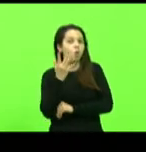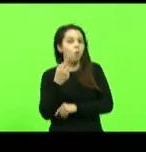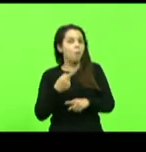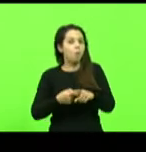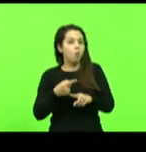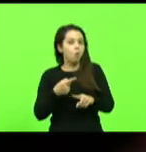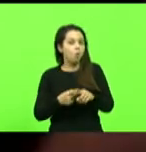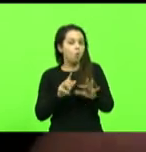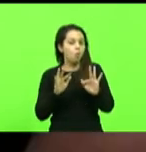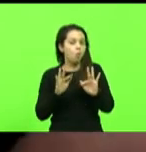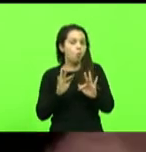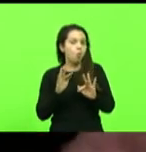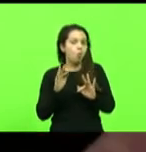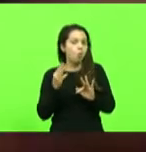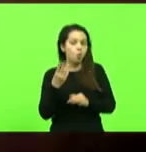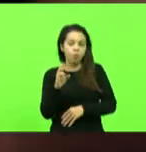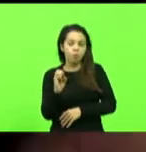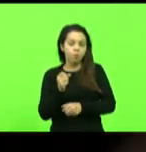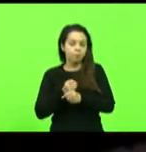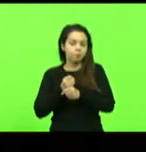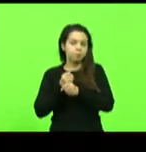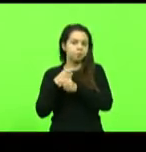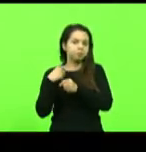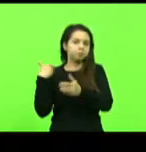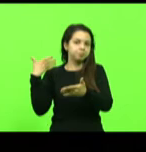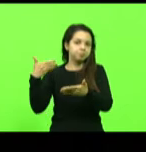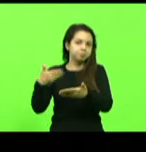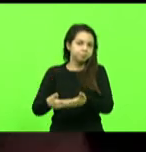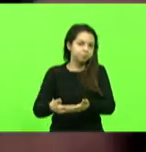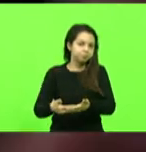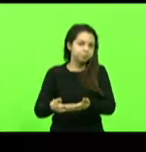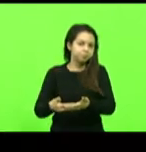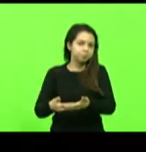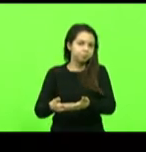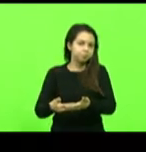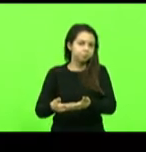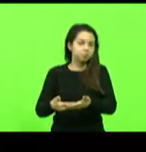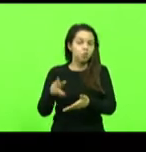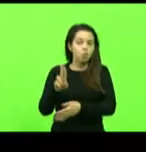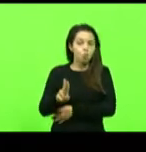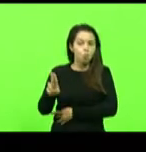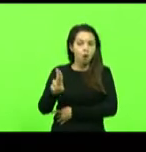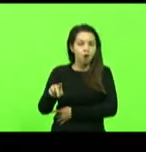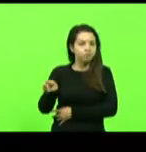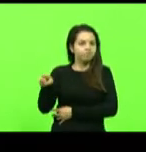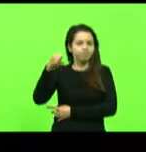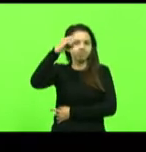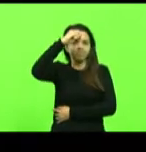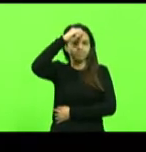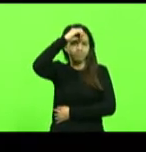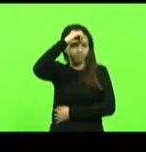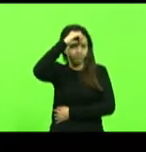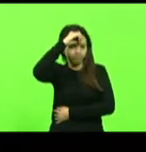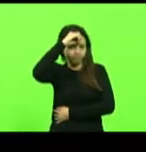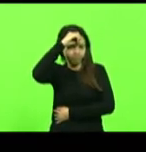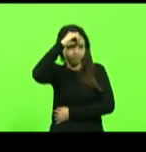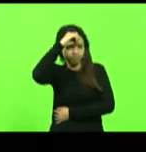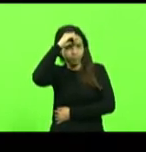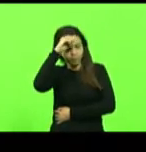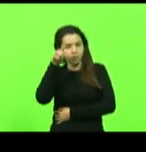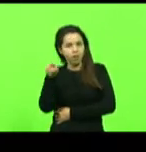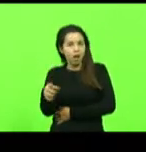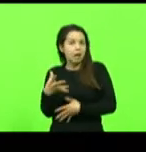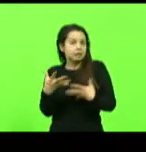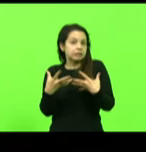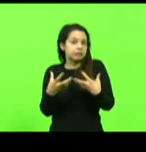anos, nunca deram conhecimento para os usuários. Os usuários simplesmente o conformam com pouca coisa. Eu acho